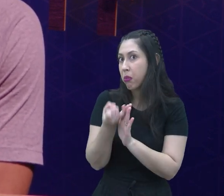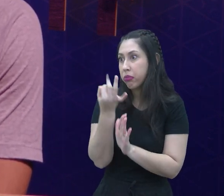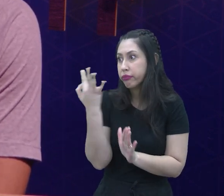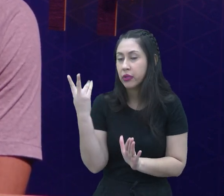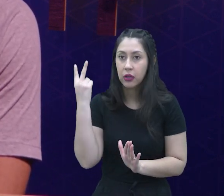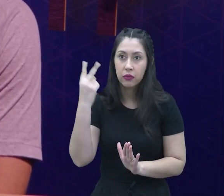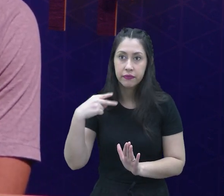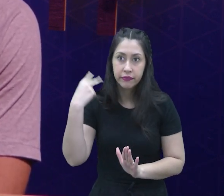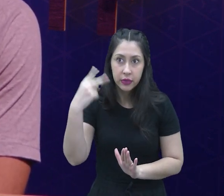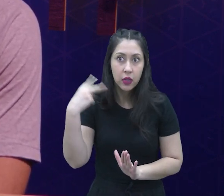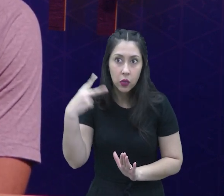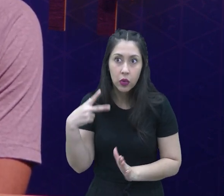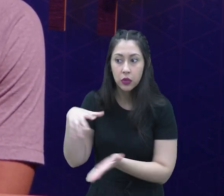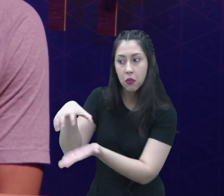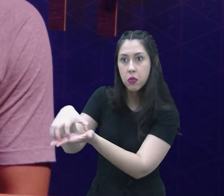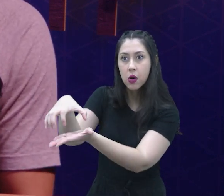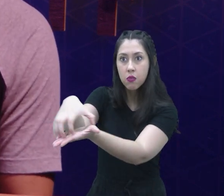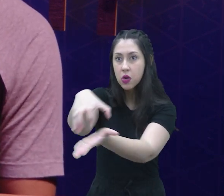compõem